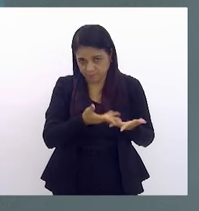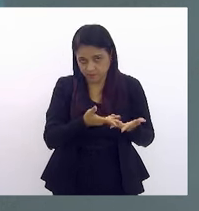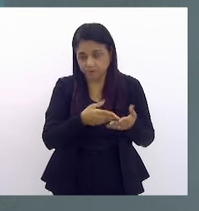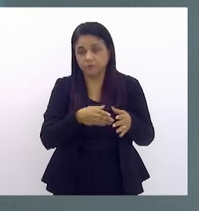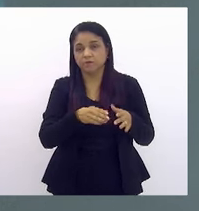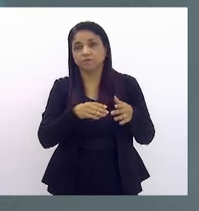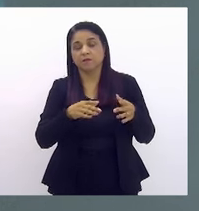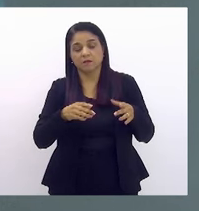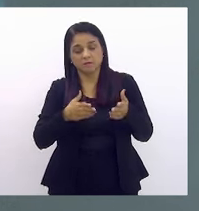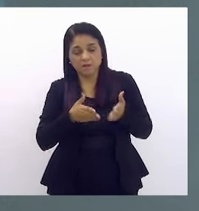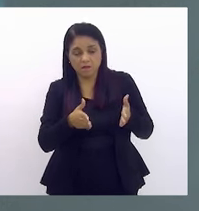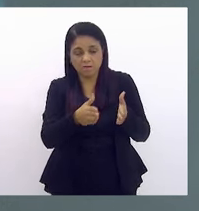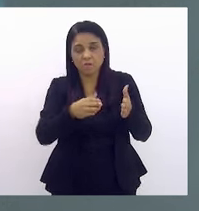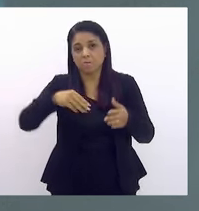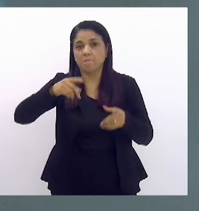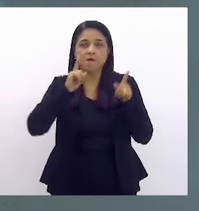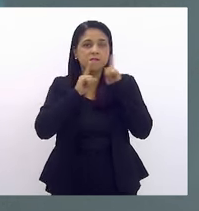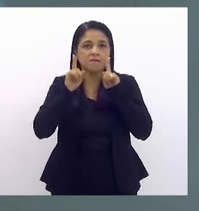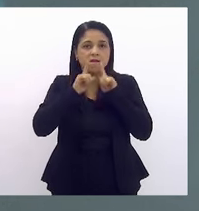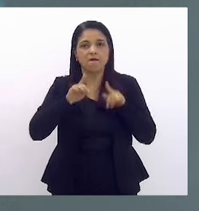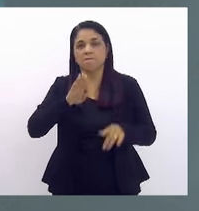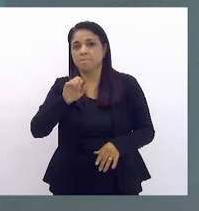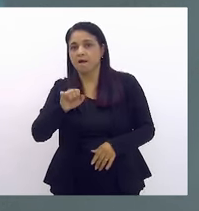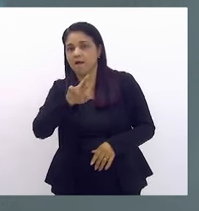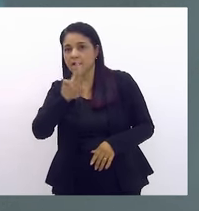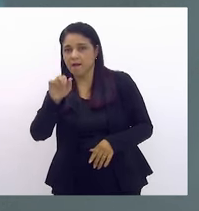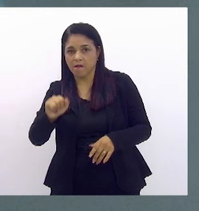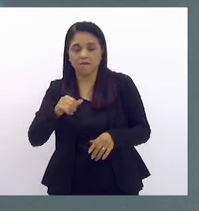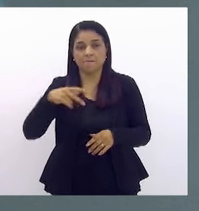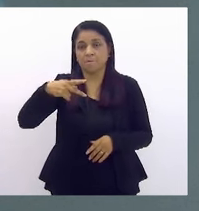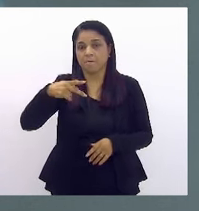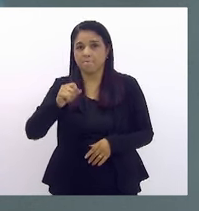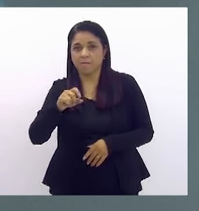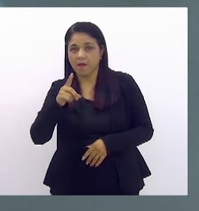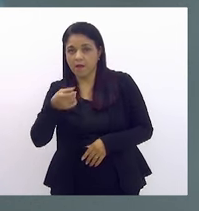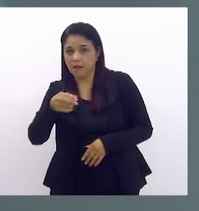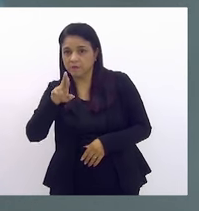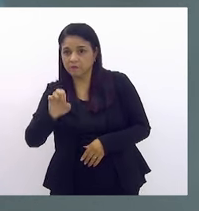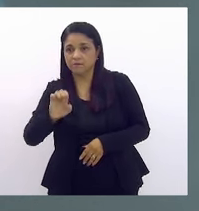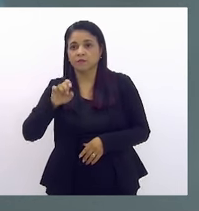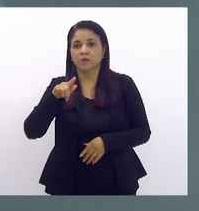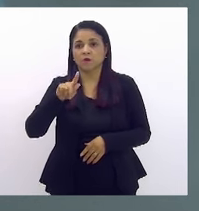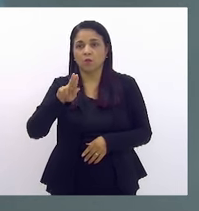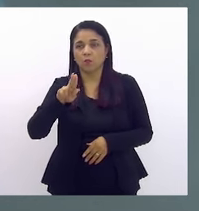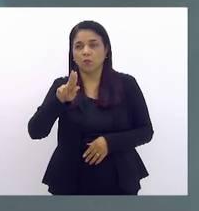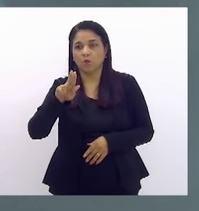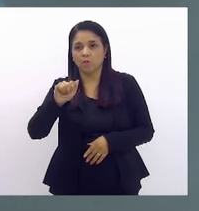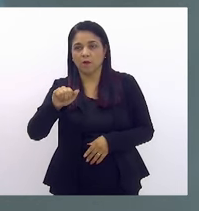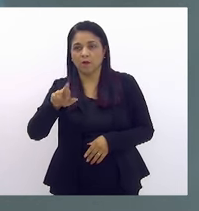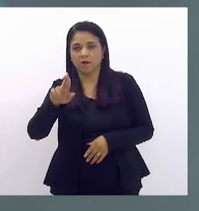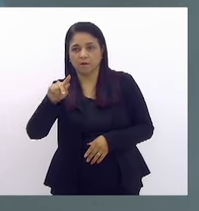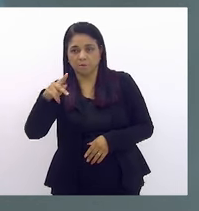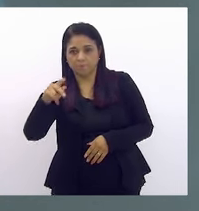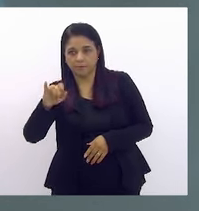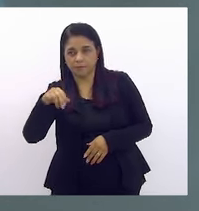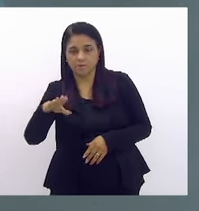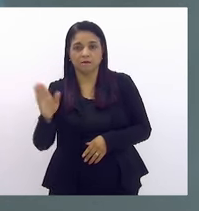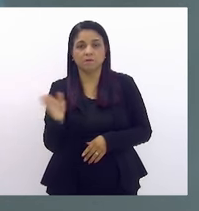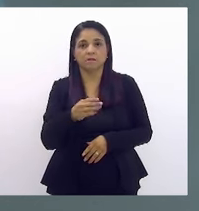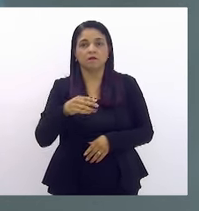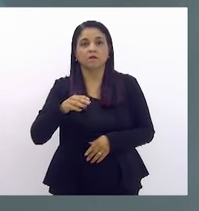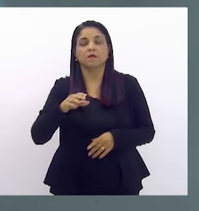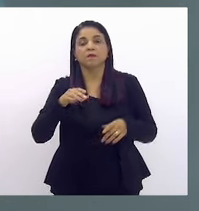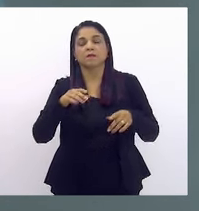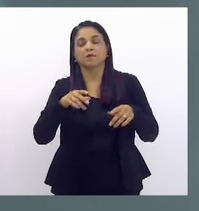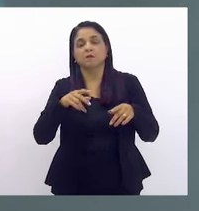depois vem a da Barra, a do Padre, a de Guarapina, e ao finalzinho ali tem o canal de Ponta Negra que